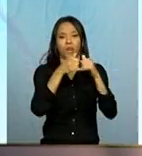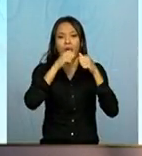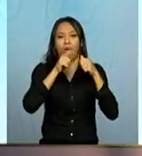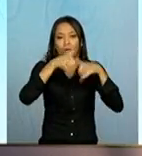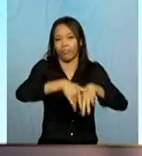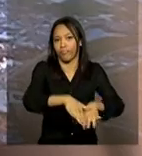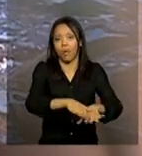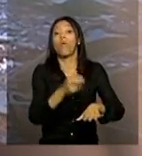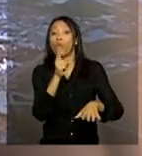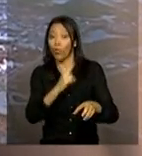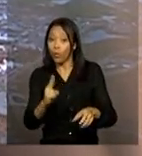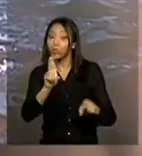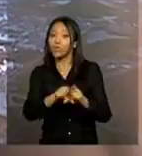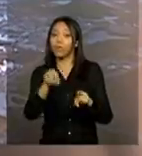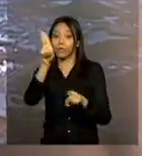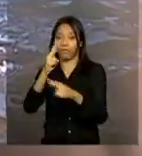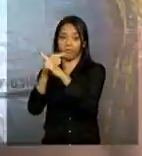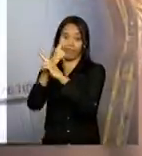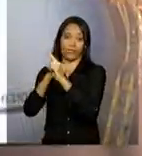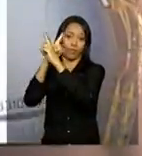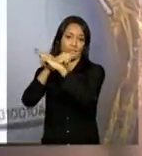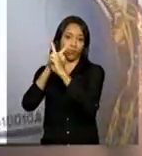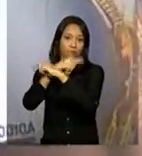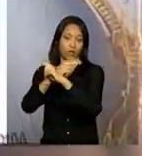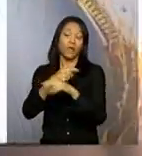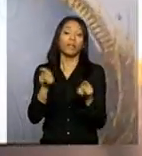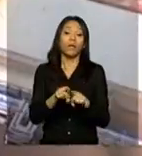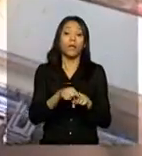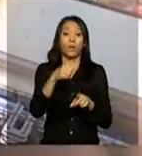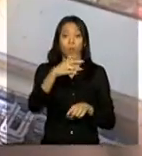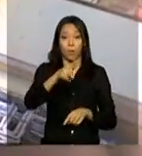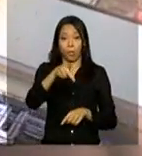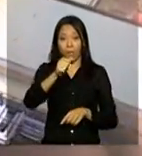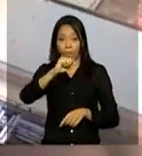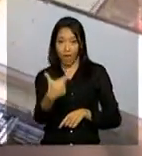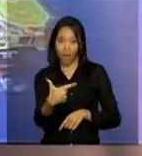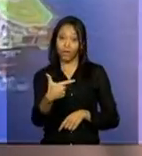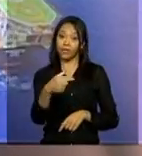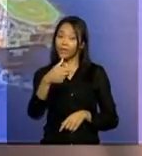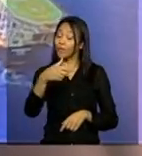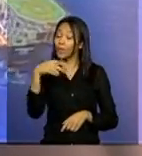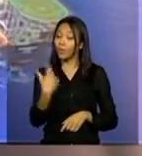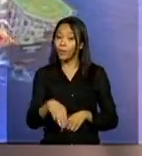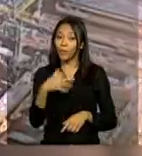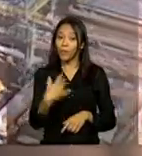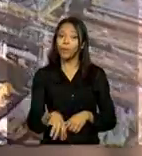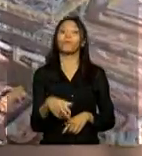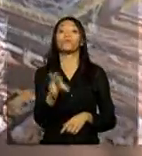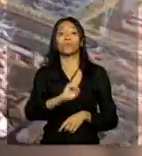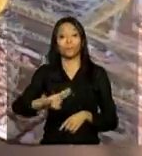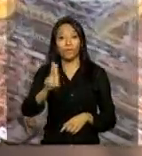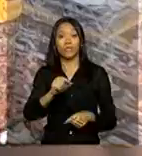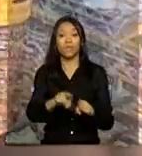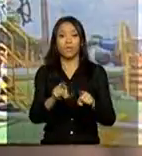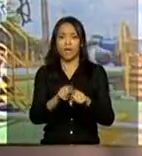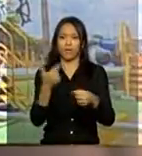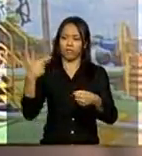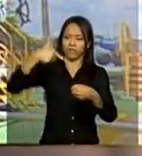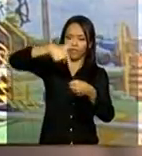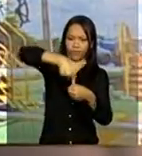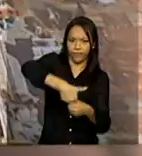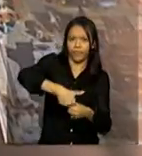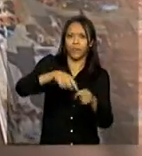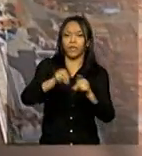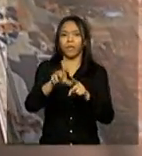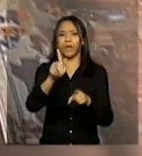sustentabilidade. O PAC 2 continua investindo em grandes projetos de produção, exploração e refino de petróleo e gás